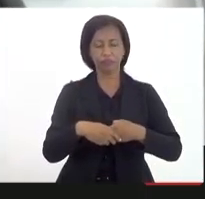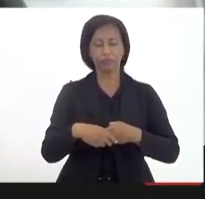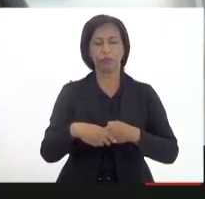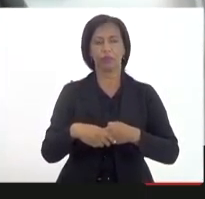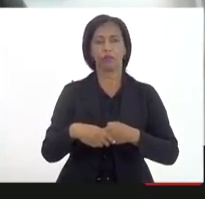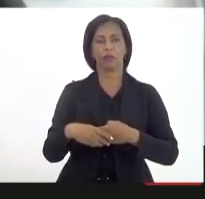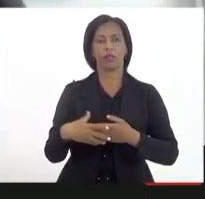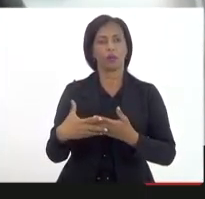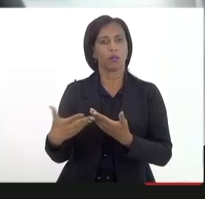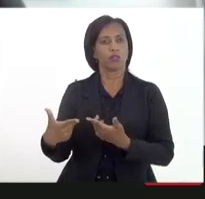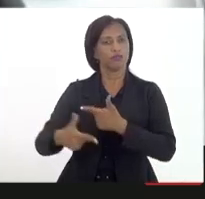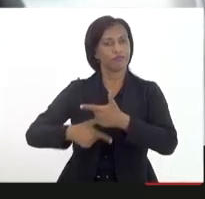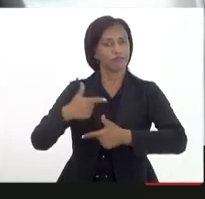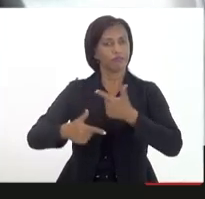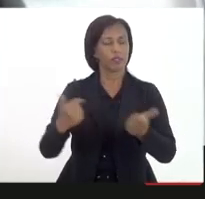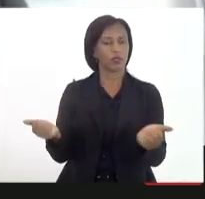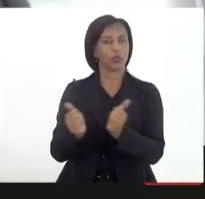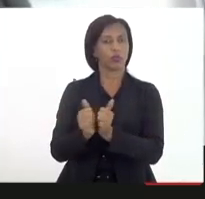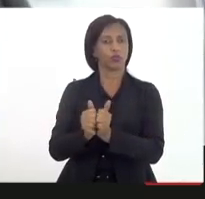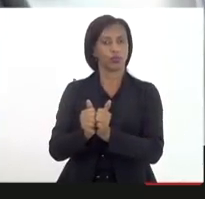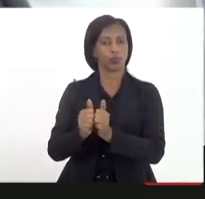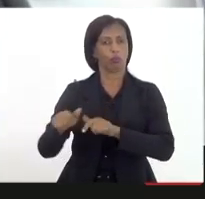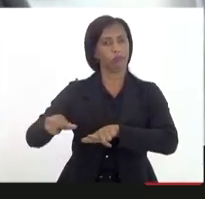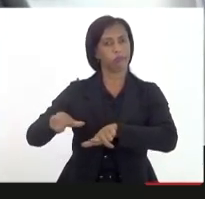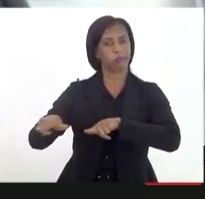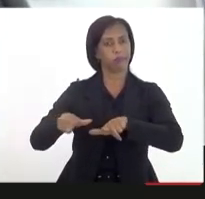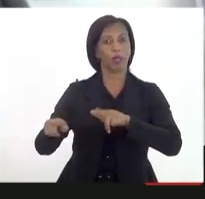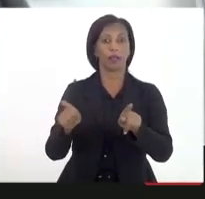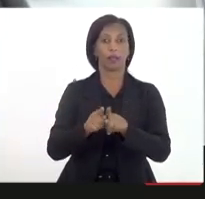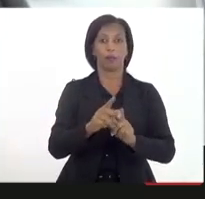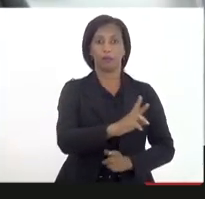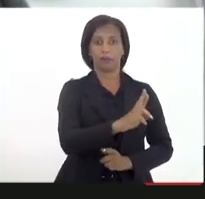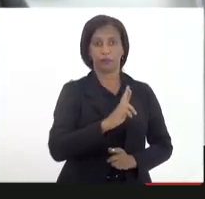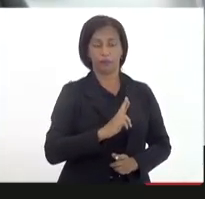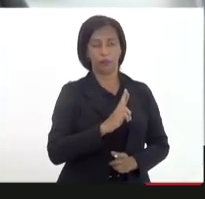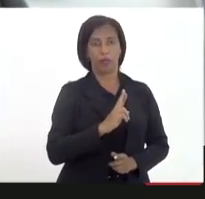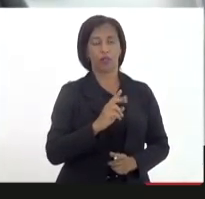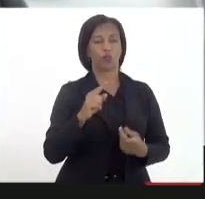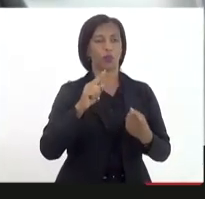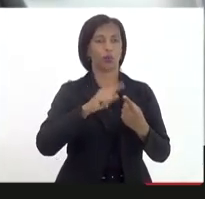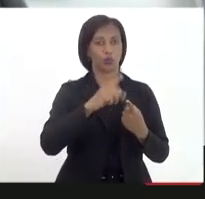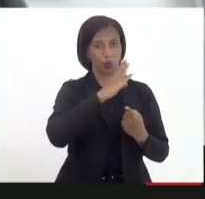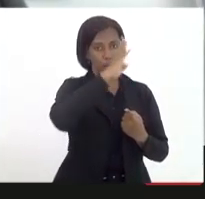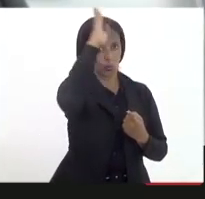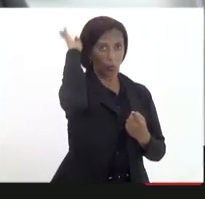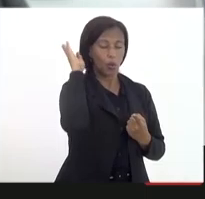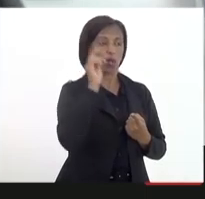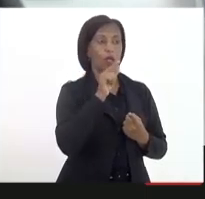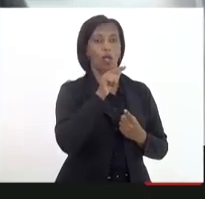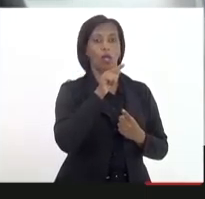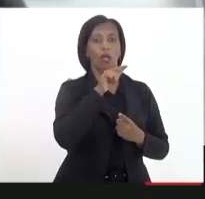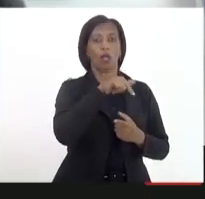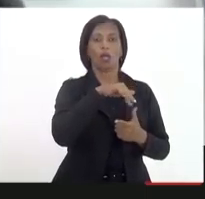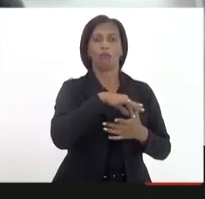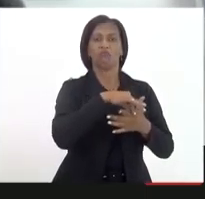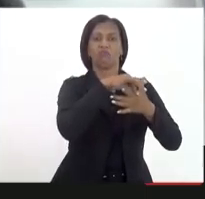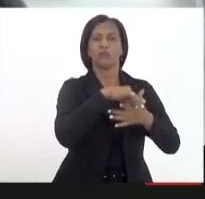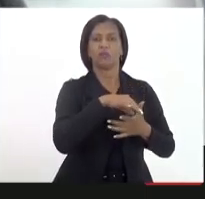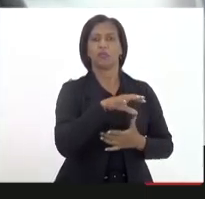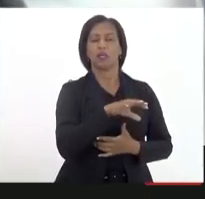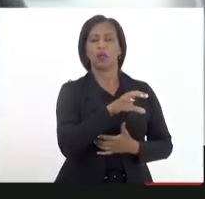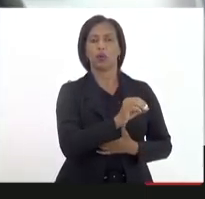tivemos também resposta do Corpo de Bombeiros indicando o Coronel Fernandes da Silva Polito ah e